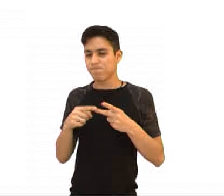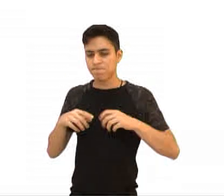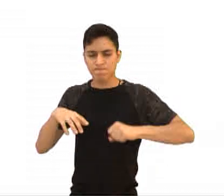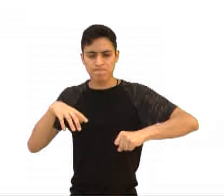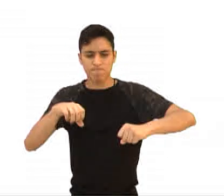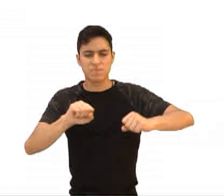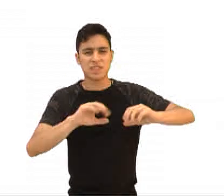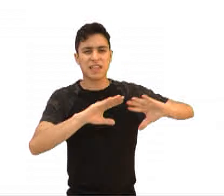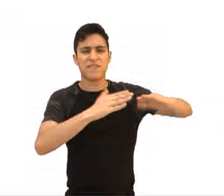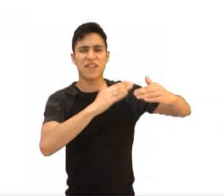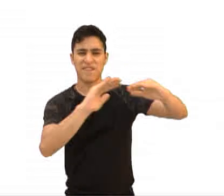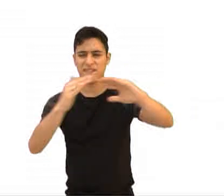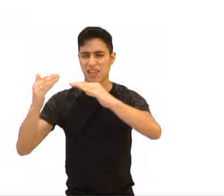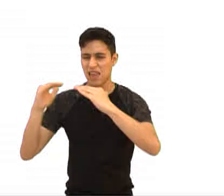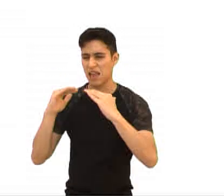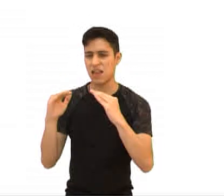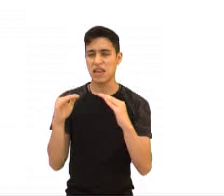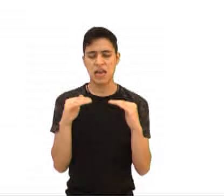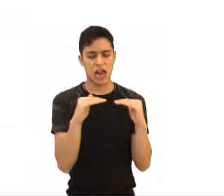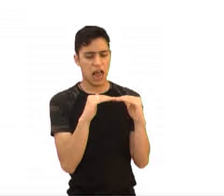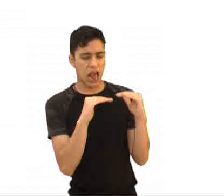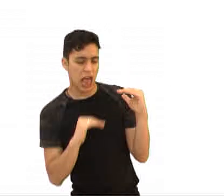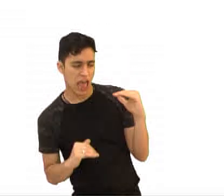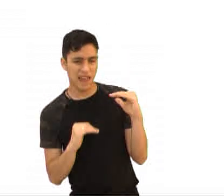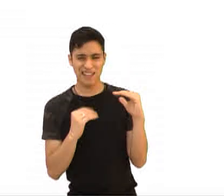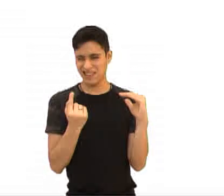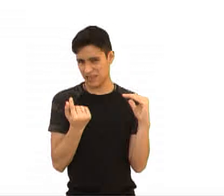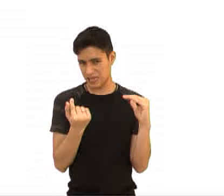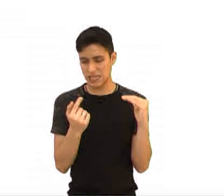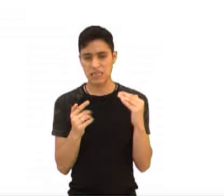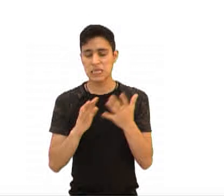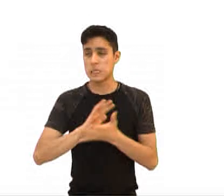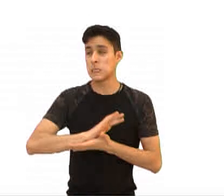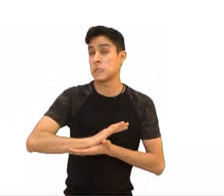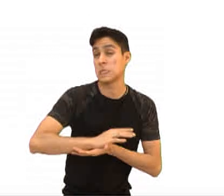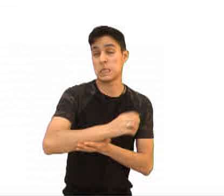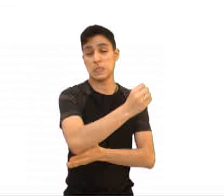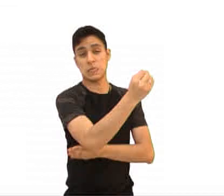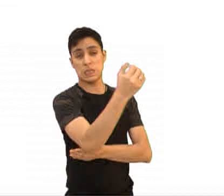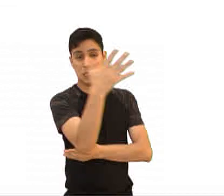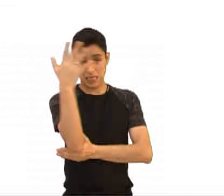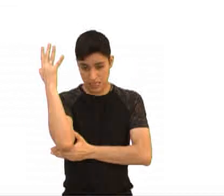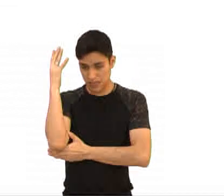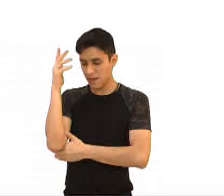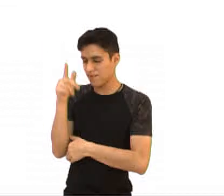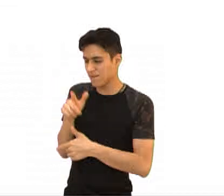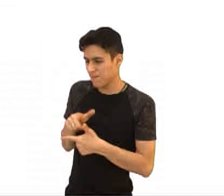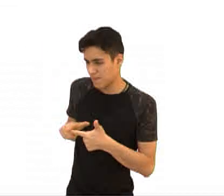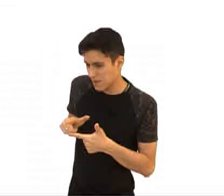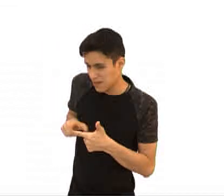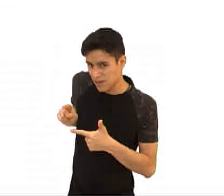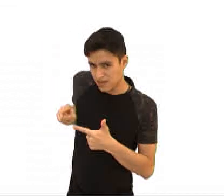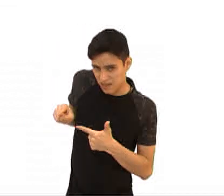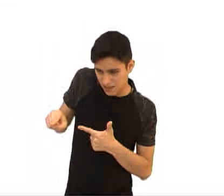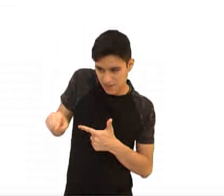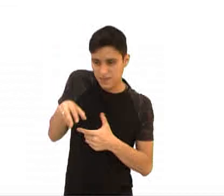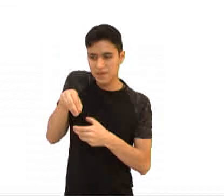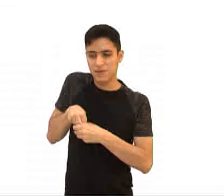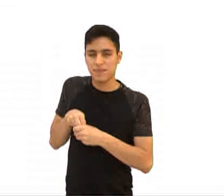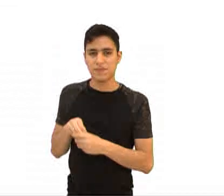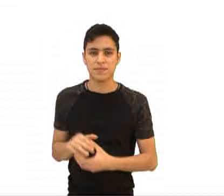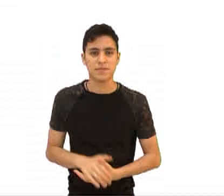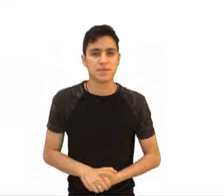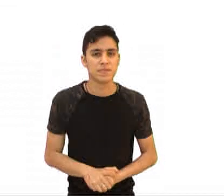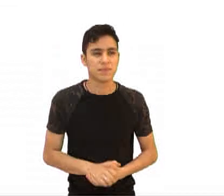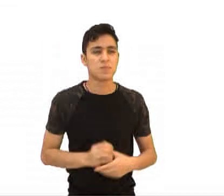as favelas, desigualdade, degradação ambiental, são problemas enfrentados lá nesse processo de urbanização. Aqui uma imagem só para vocês